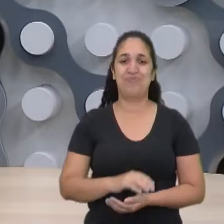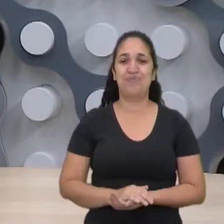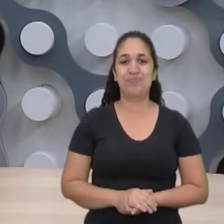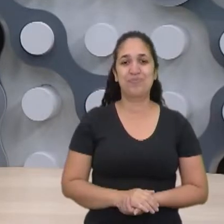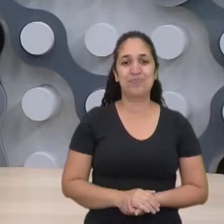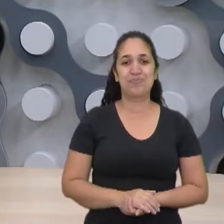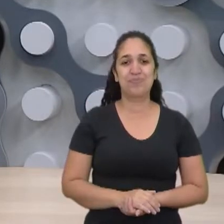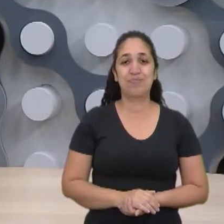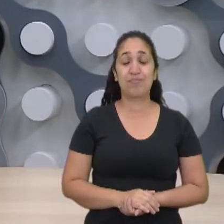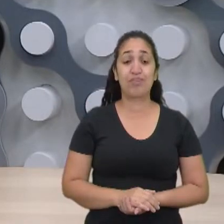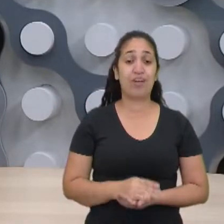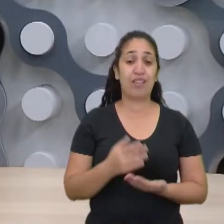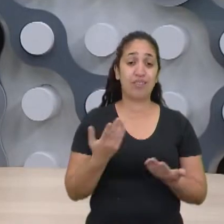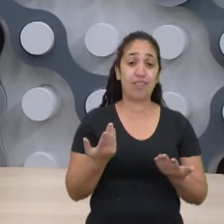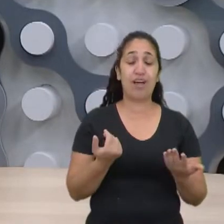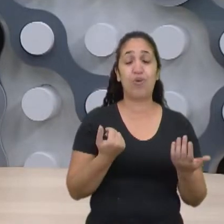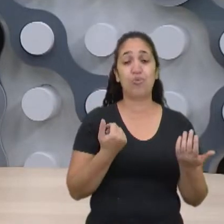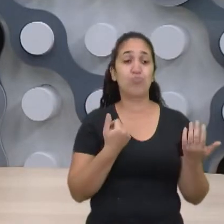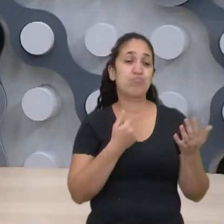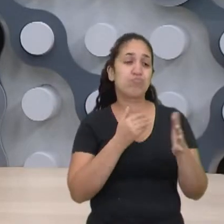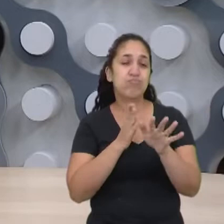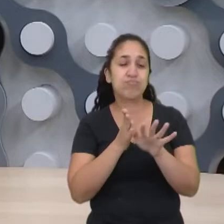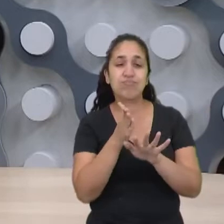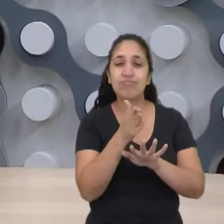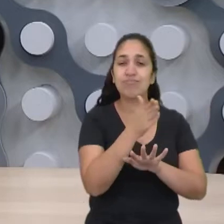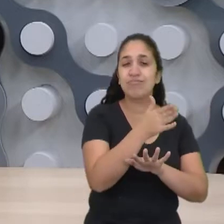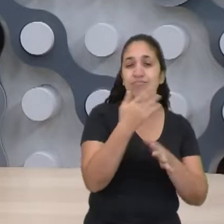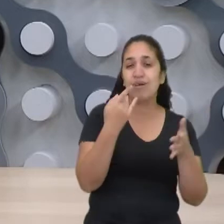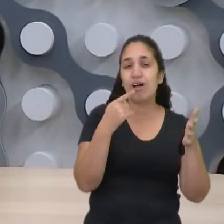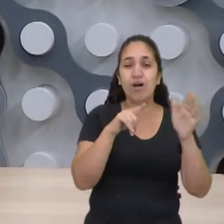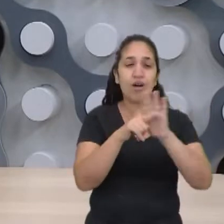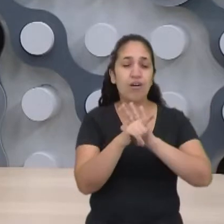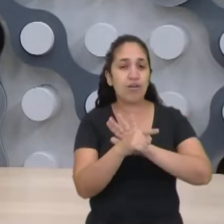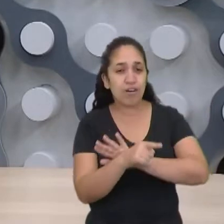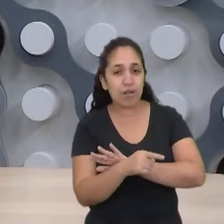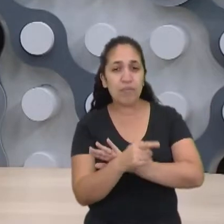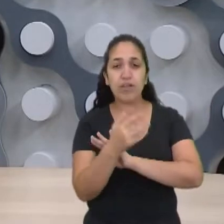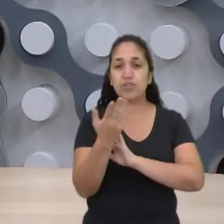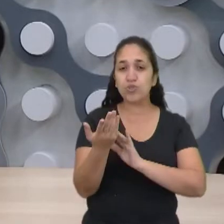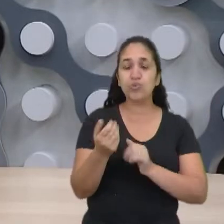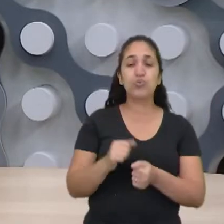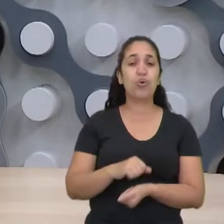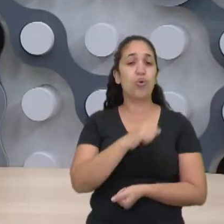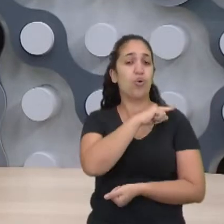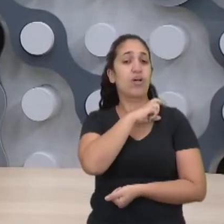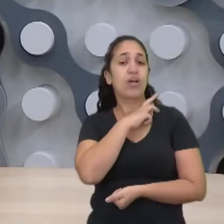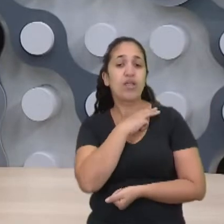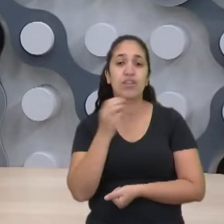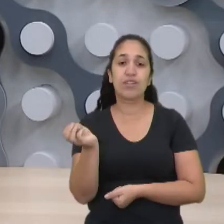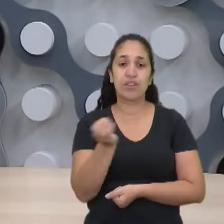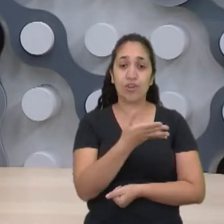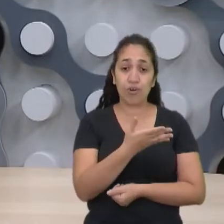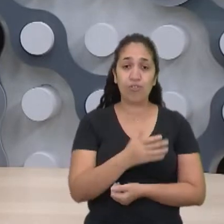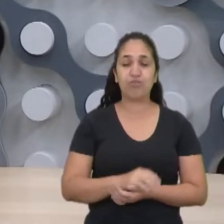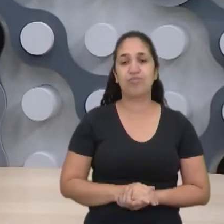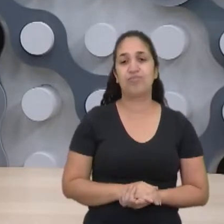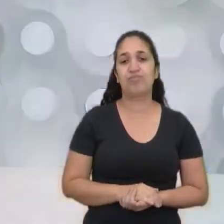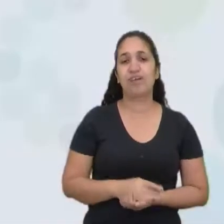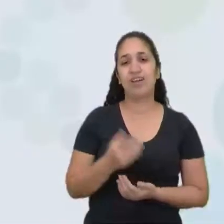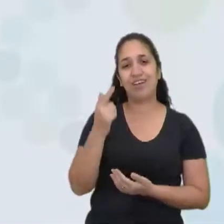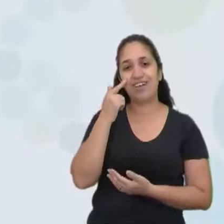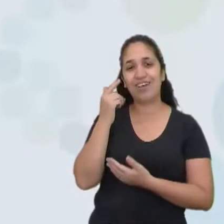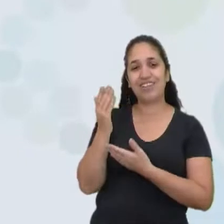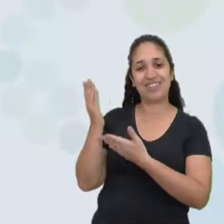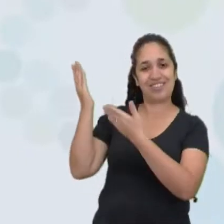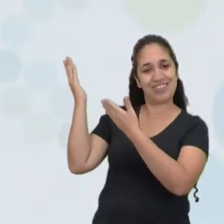aí tratando aí dos componentes, dos aprofundamentos aí do novo ensino médio. E vamos colocar aí o tema da